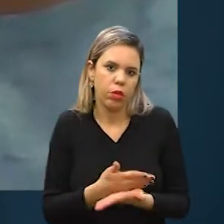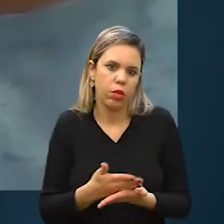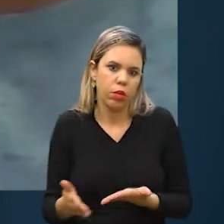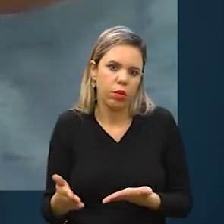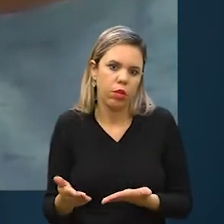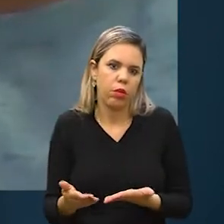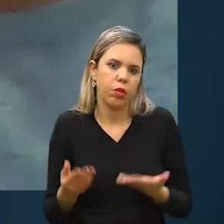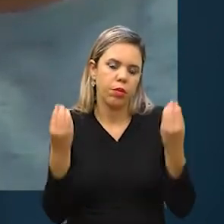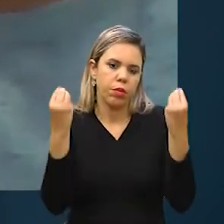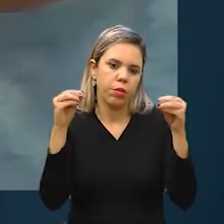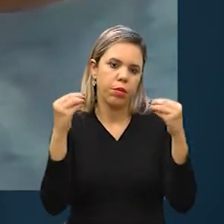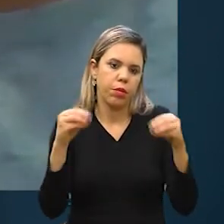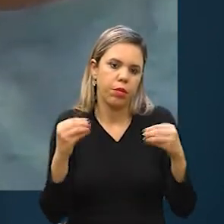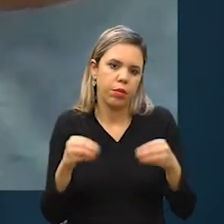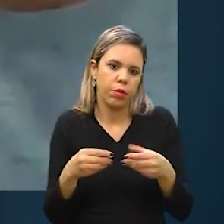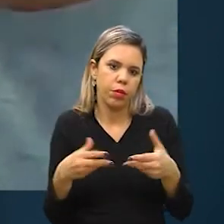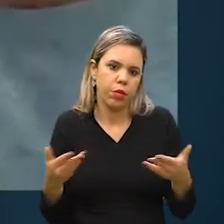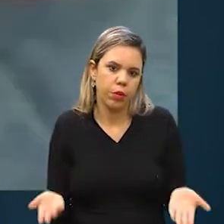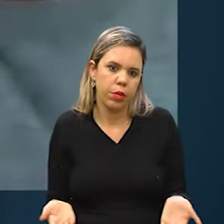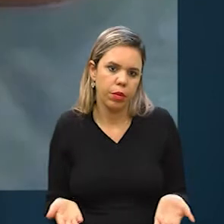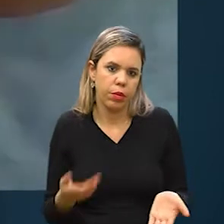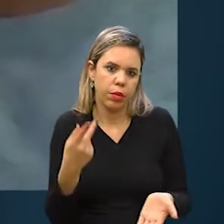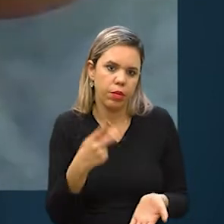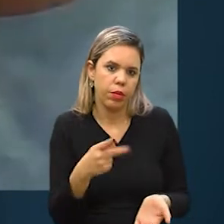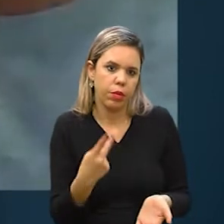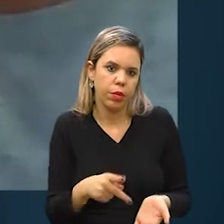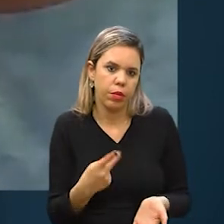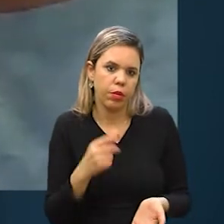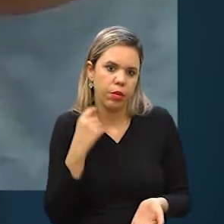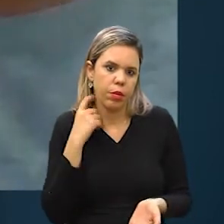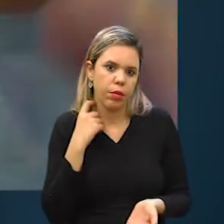eu comecei a colocar cada uma delas